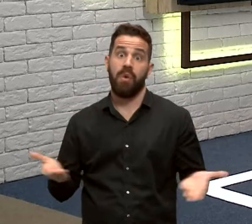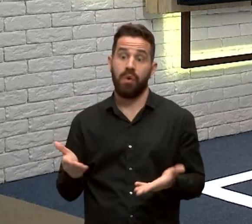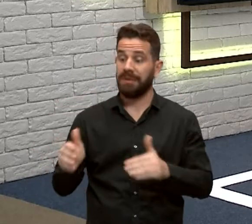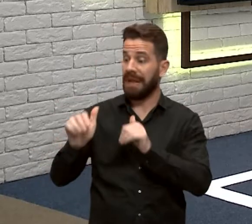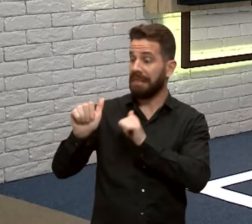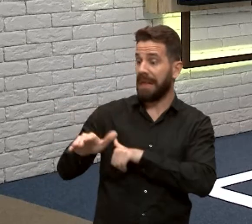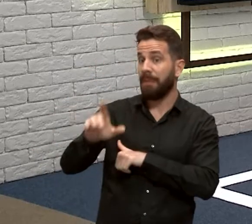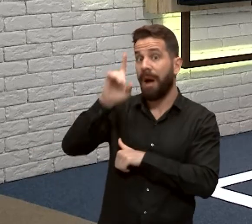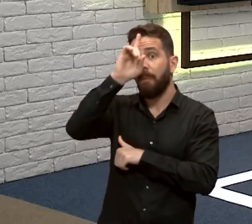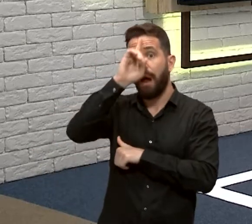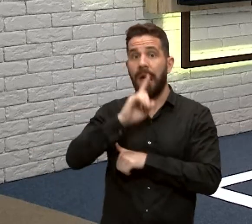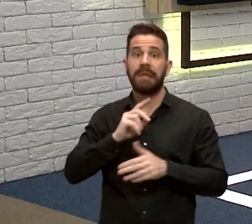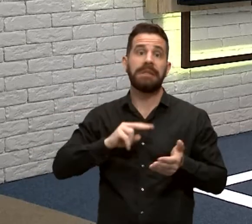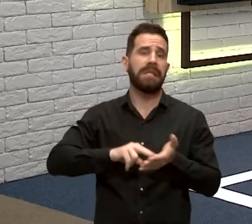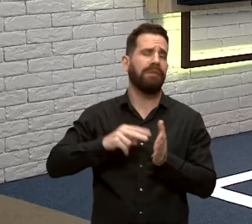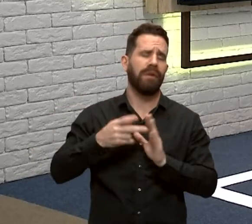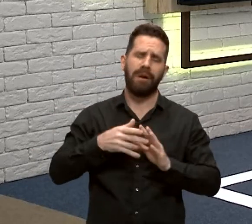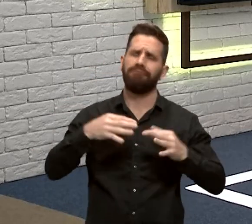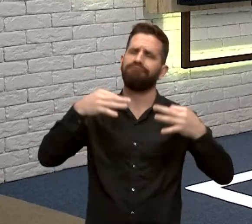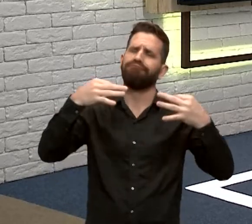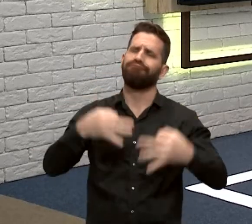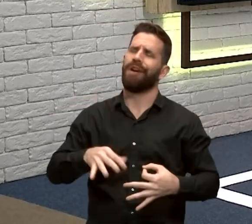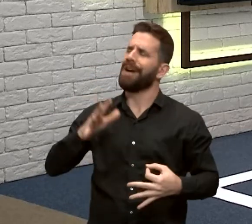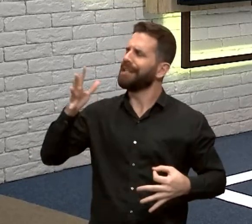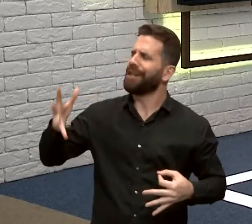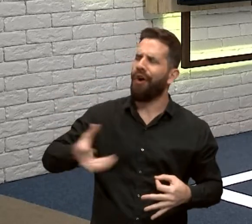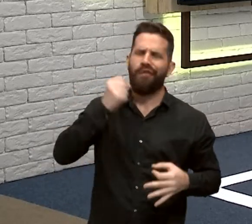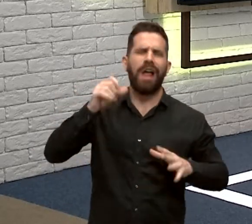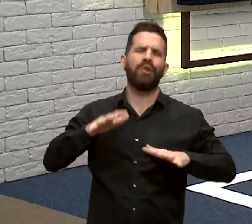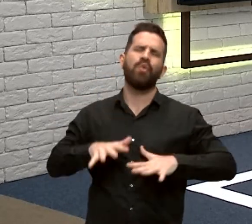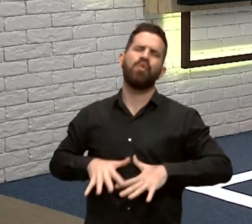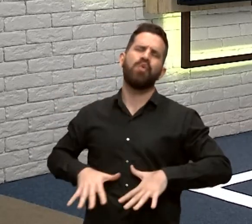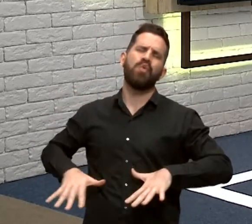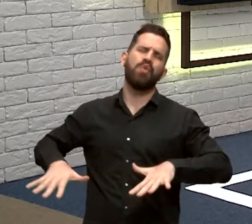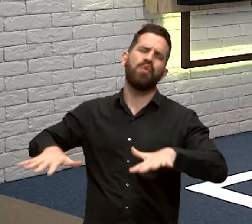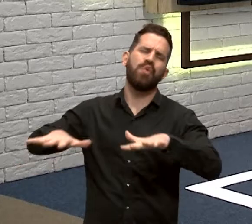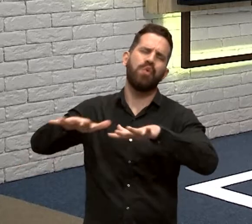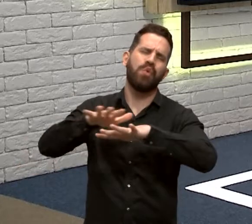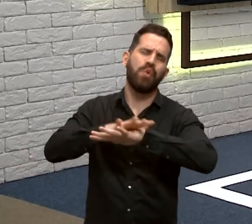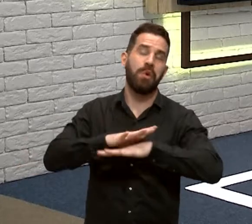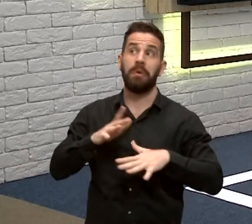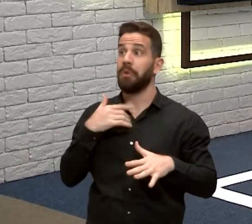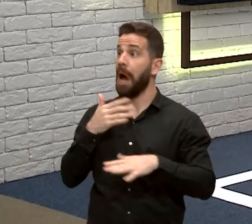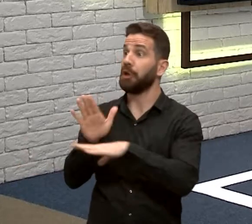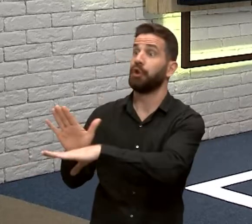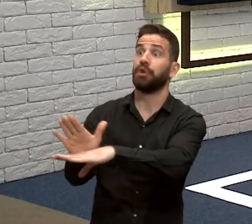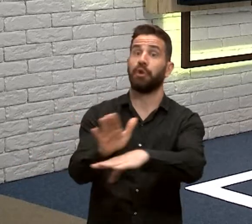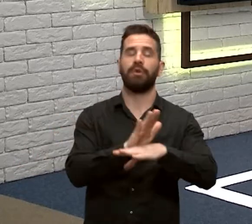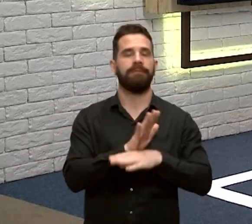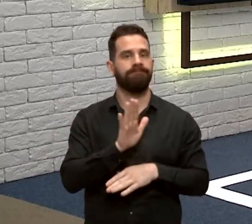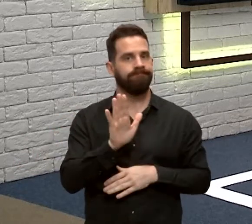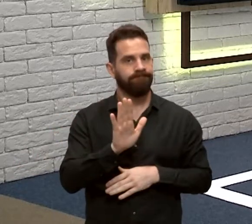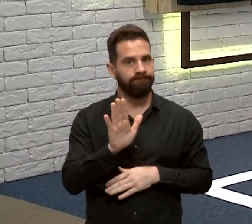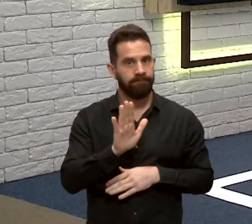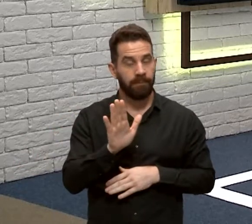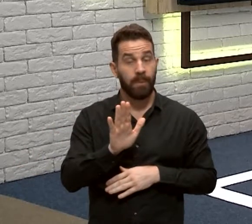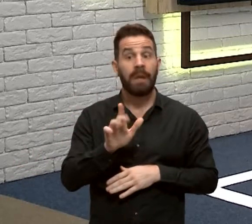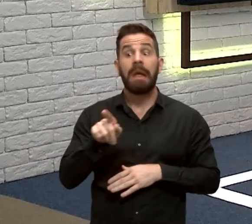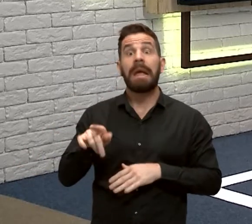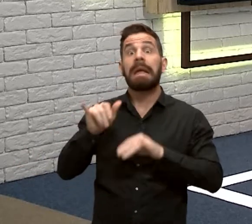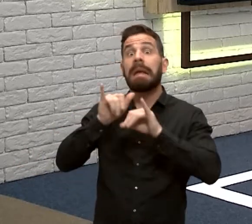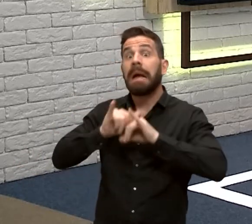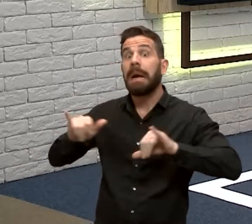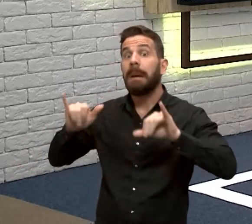fosse resolver as questões, né, relacionadas a esse desespero das pessoas. Na realidade, a campanha foi criada